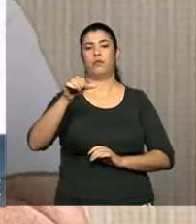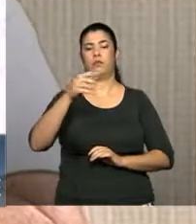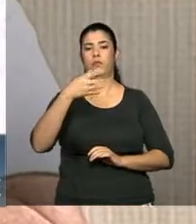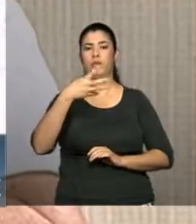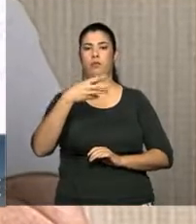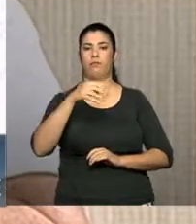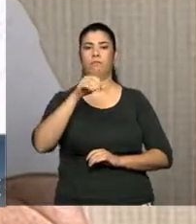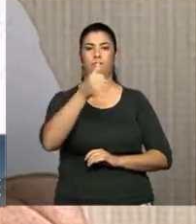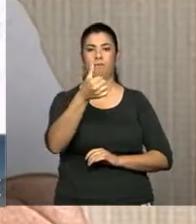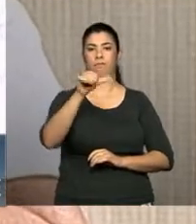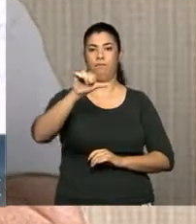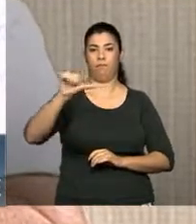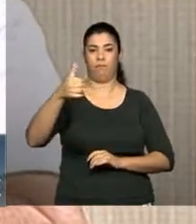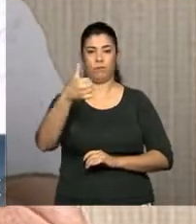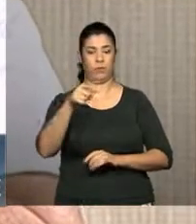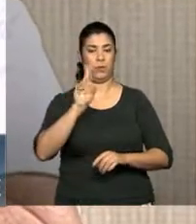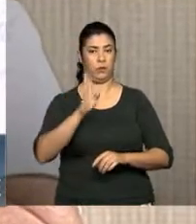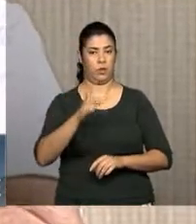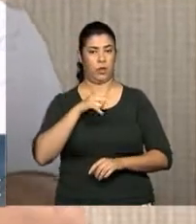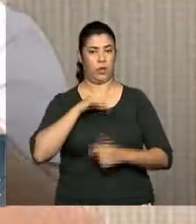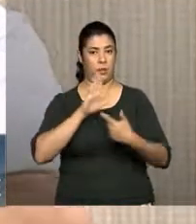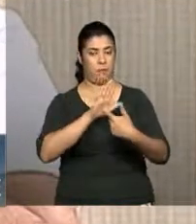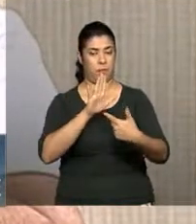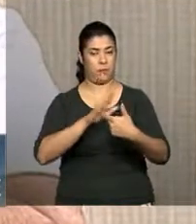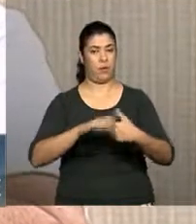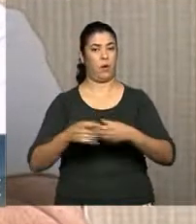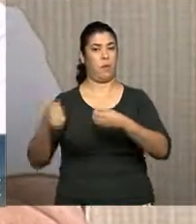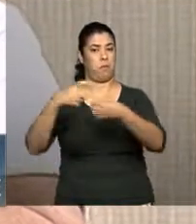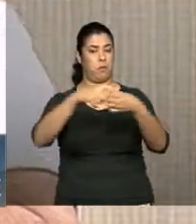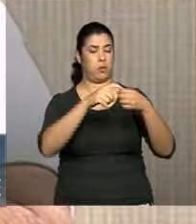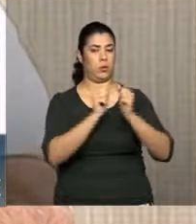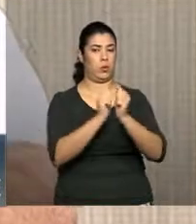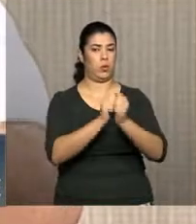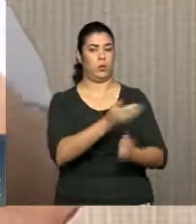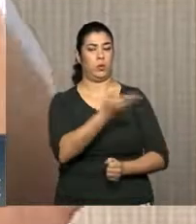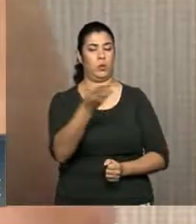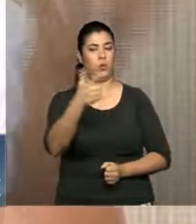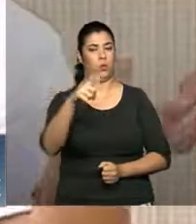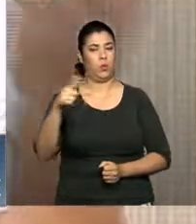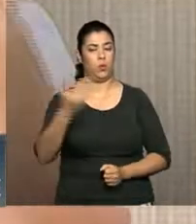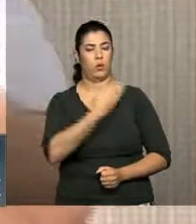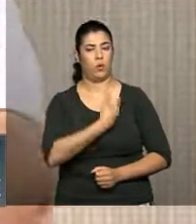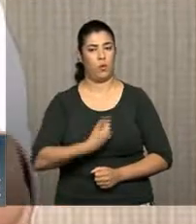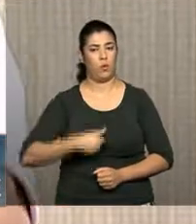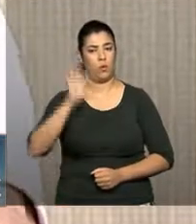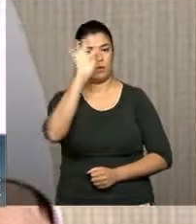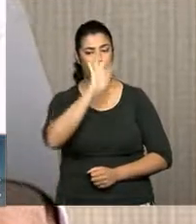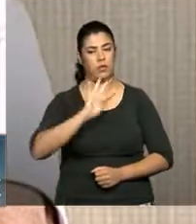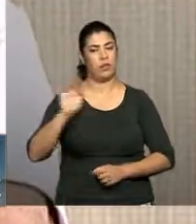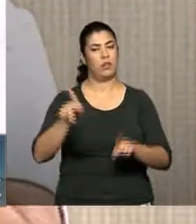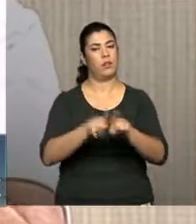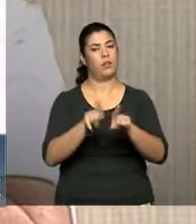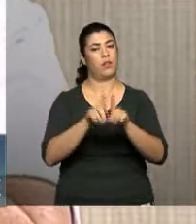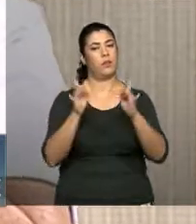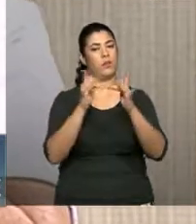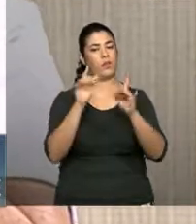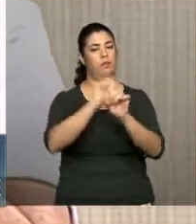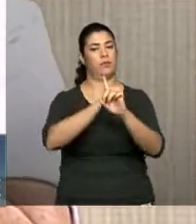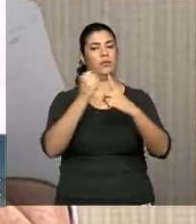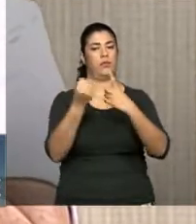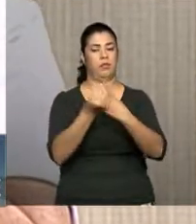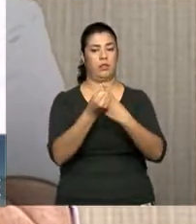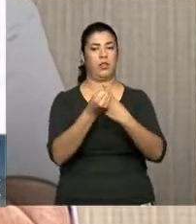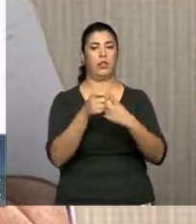antigos documentos de parceria entre a o governo federal ea sociedade civil e